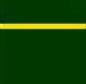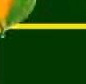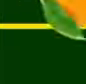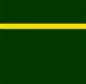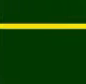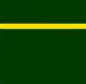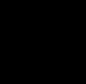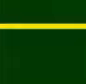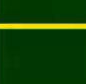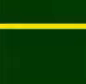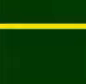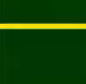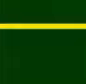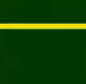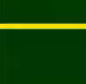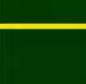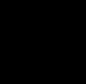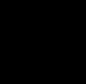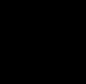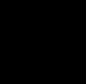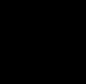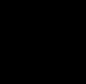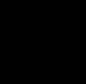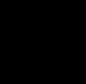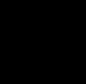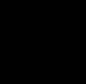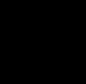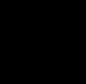Frutos de Goiás, você tem que provar e aprovar.